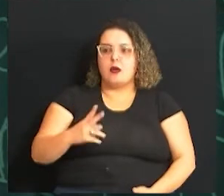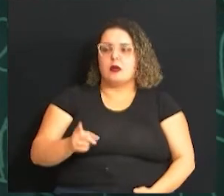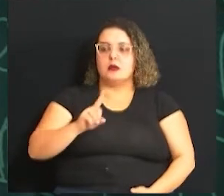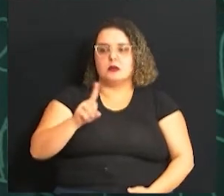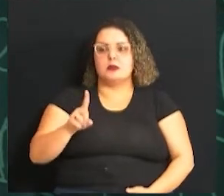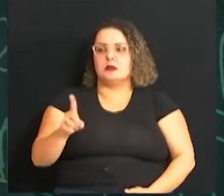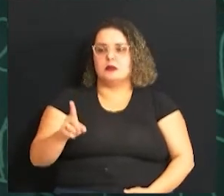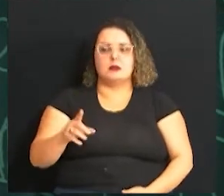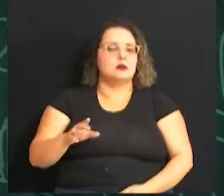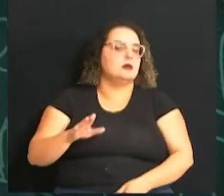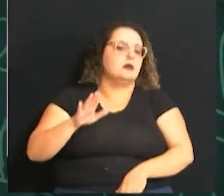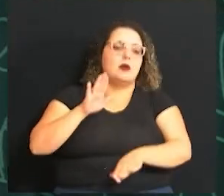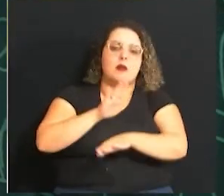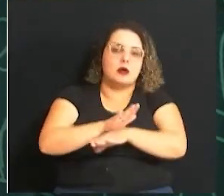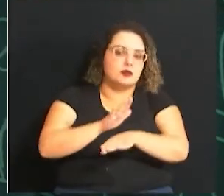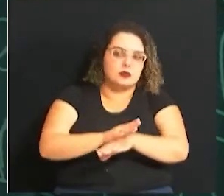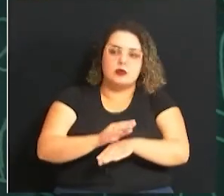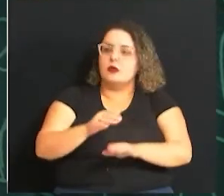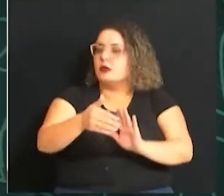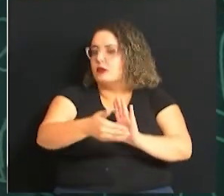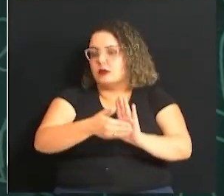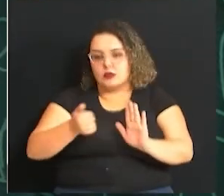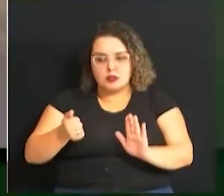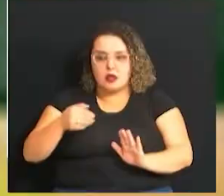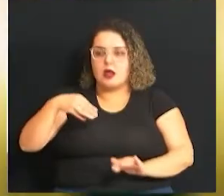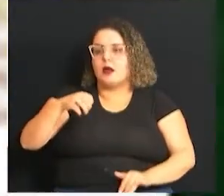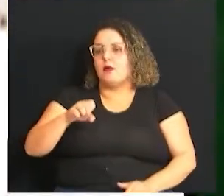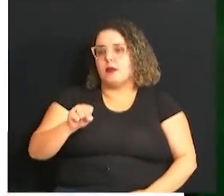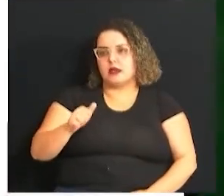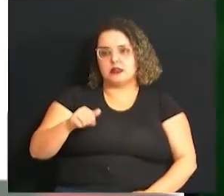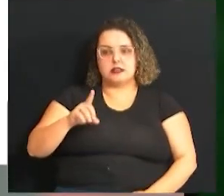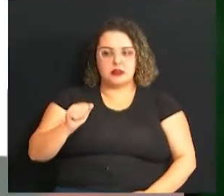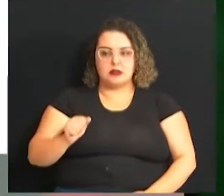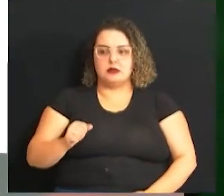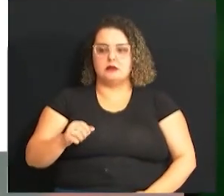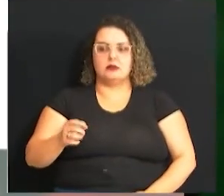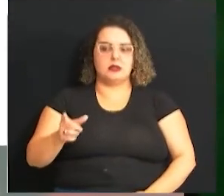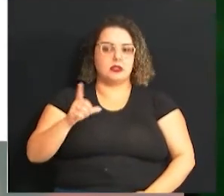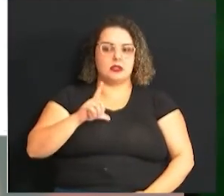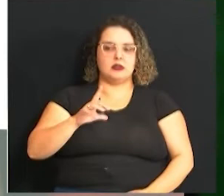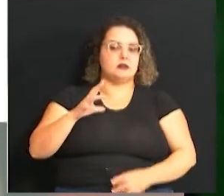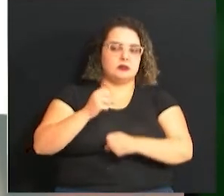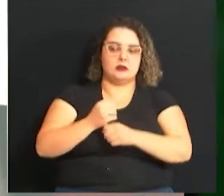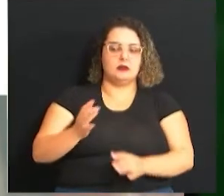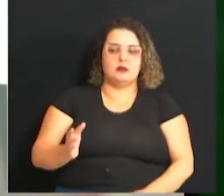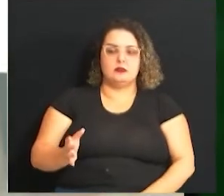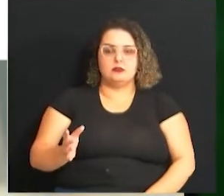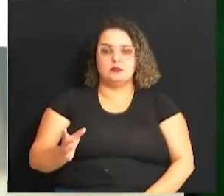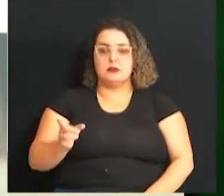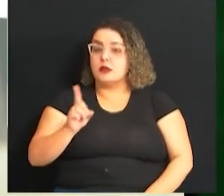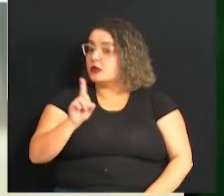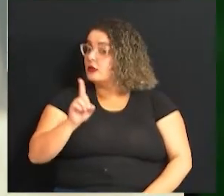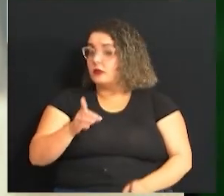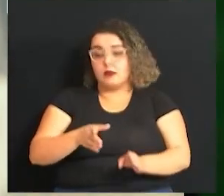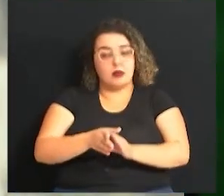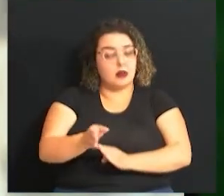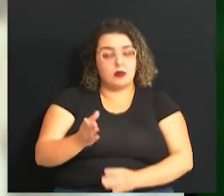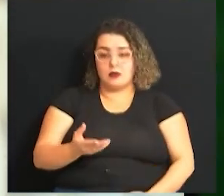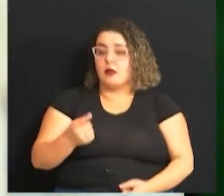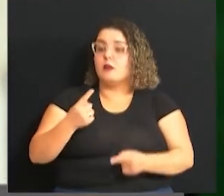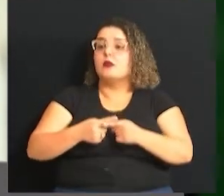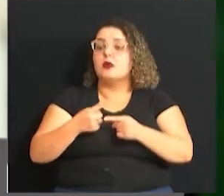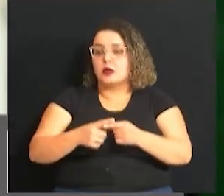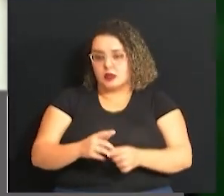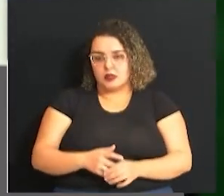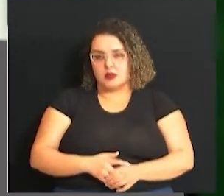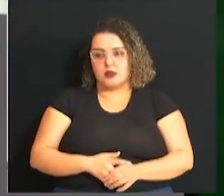R$1. Você não cooperou, eu vou debitar aqui e a sua mesada no final do mês vai ser esse valor. Isso não é recomendado.